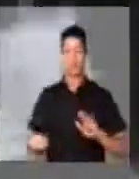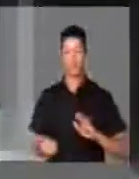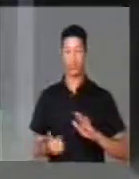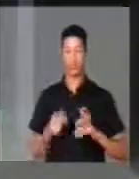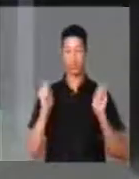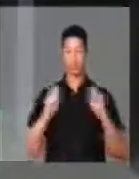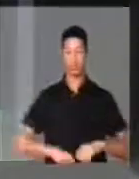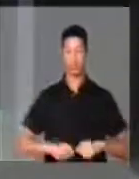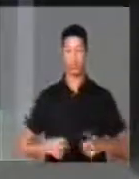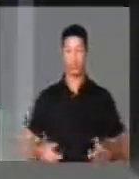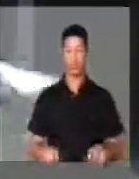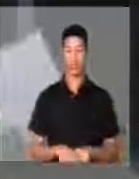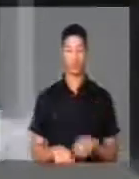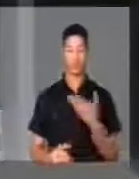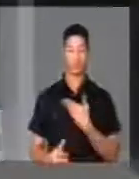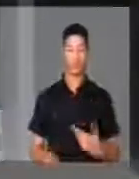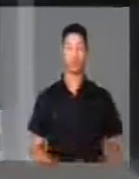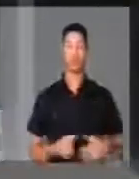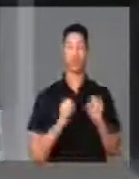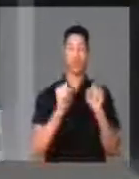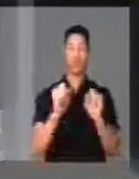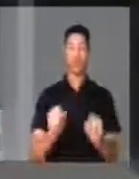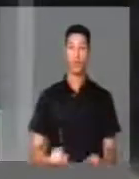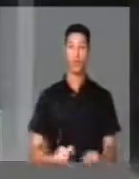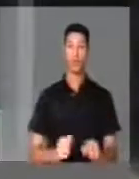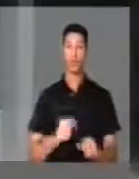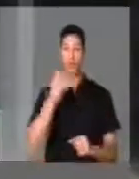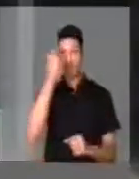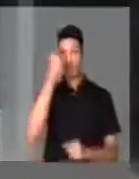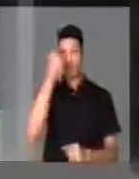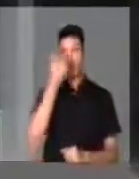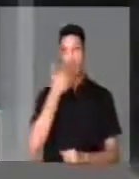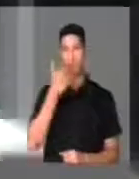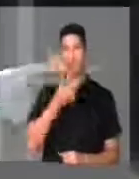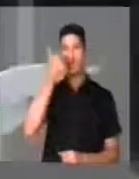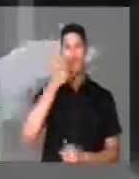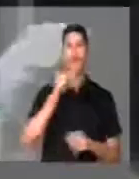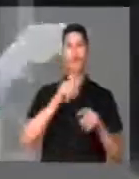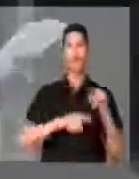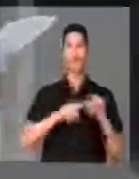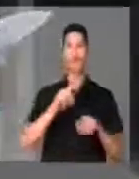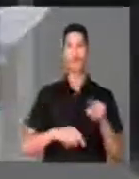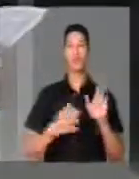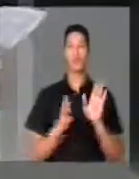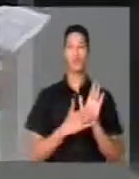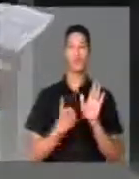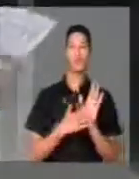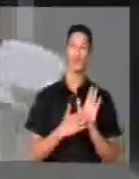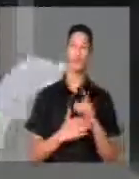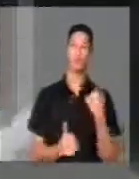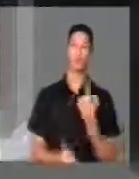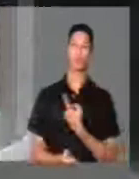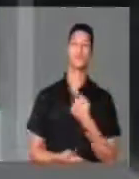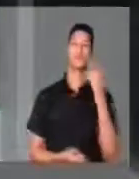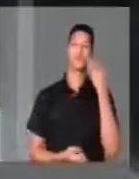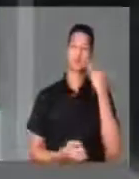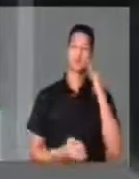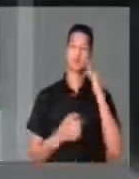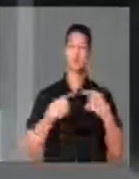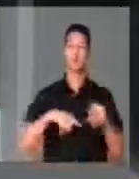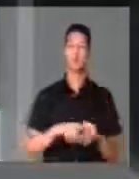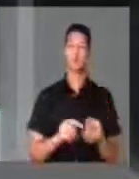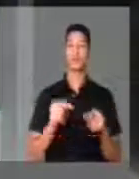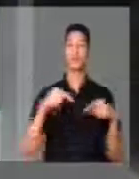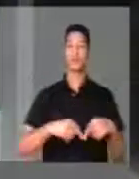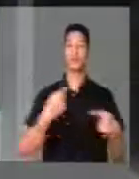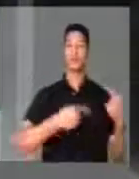estas condicionantes. O governo poderia refletir melhor o conteúdo da proposta. E nós, então,